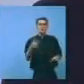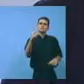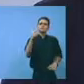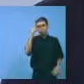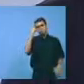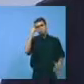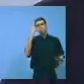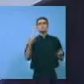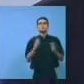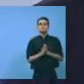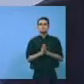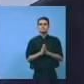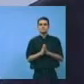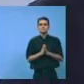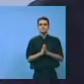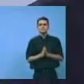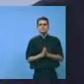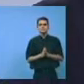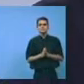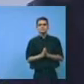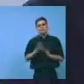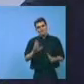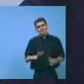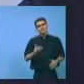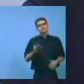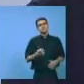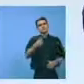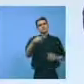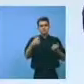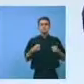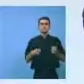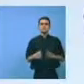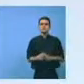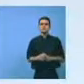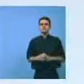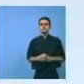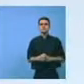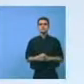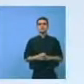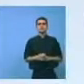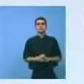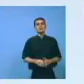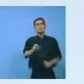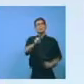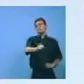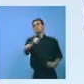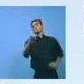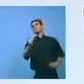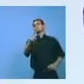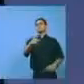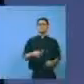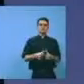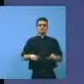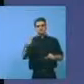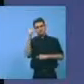Então eu tenho um critério de discernimento para saber se estou pensando em Deus.